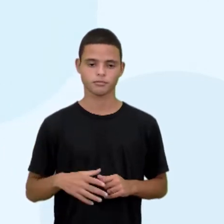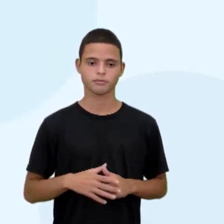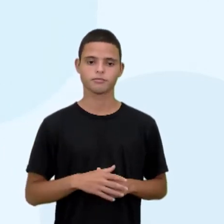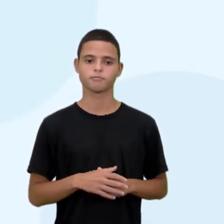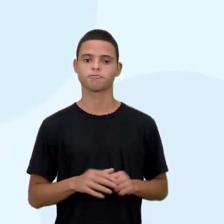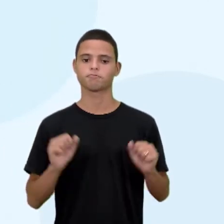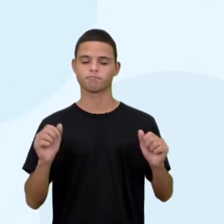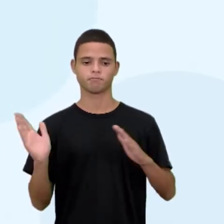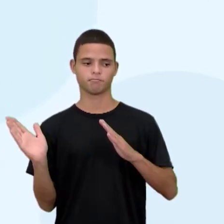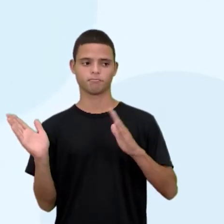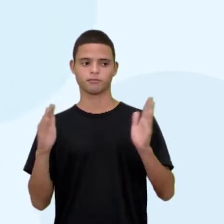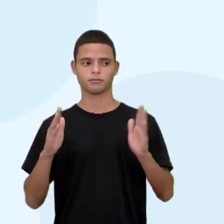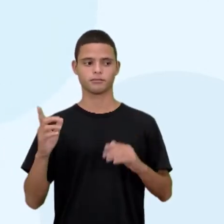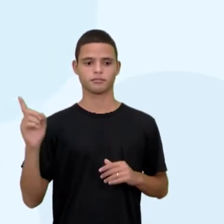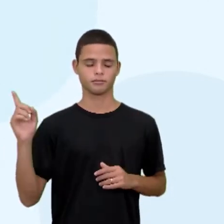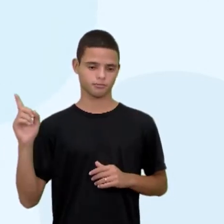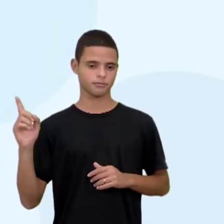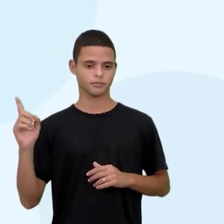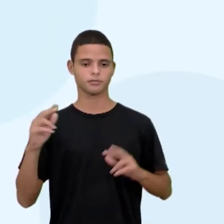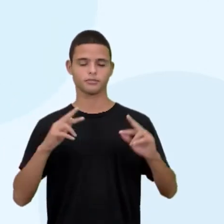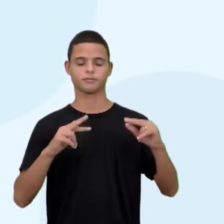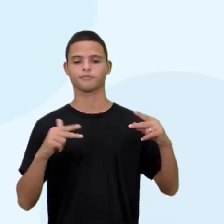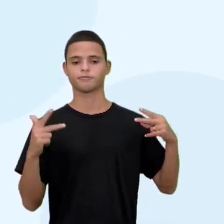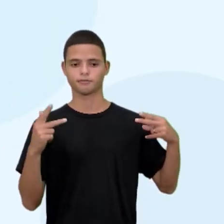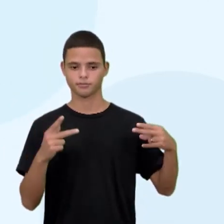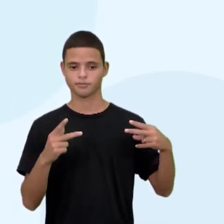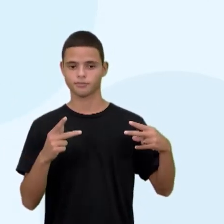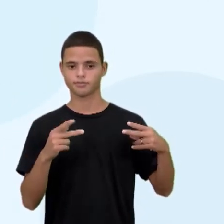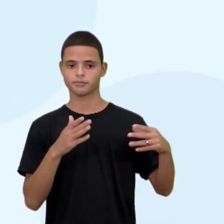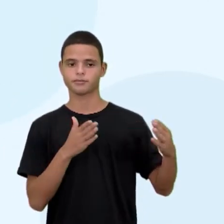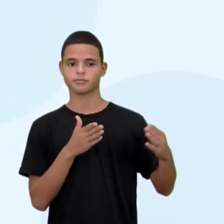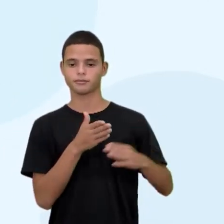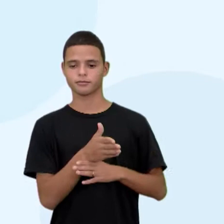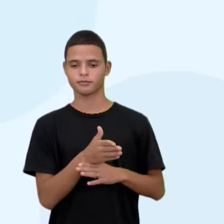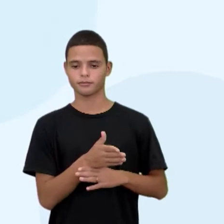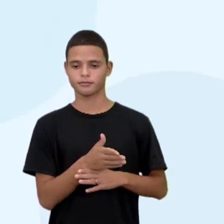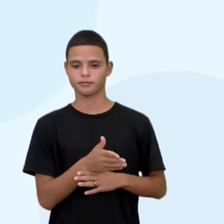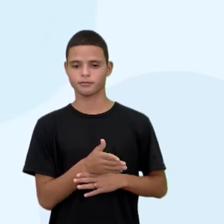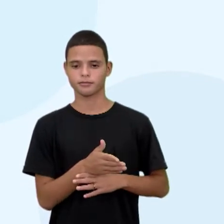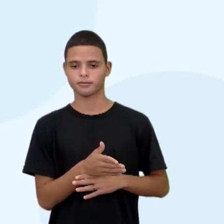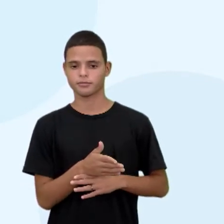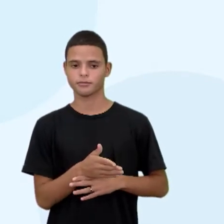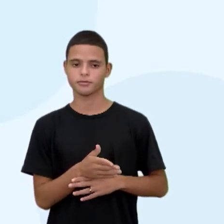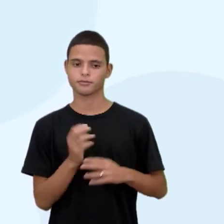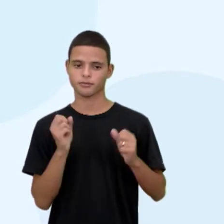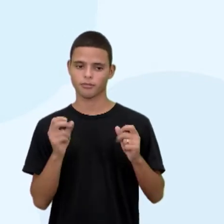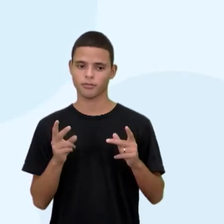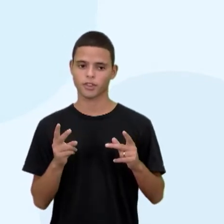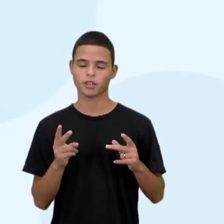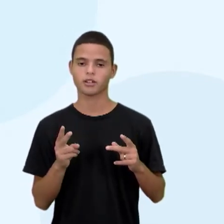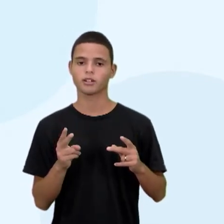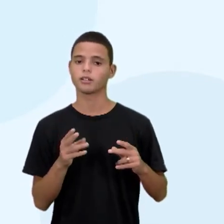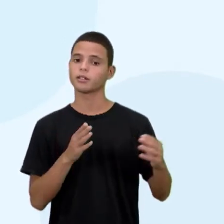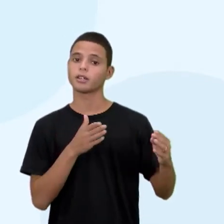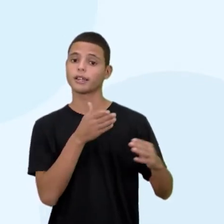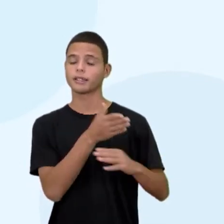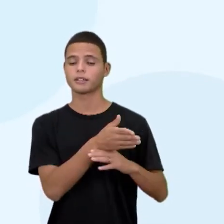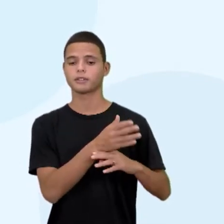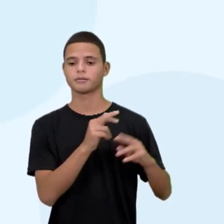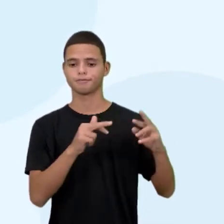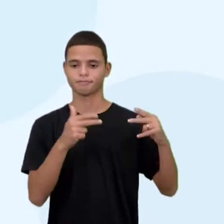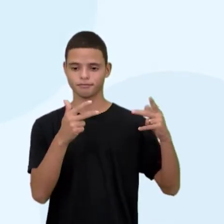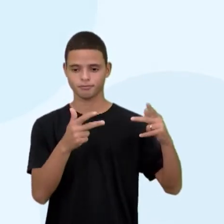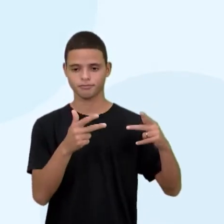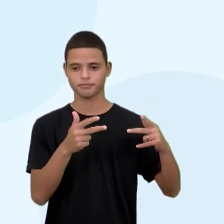pode aí colocar aí, tá vendo? Então é esse link aí que nós vamos acessar aí para vocês, tá certo? E aí quando vocês acessarem,